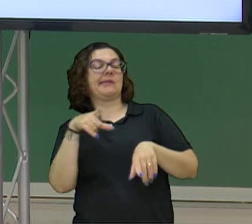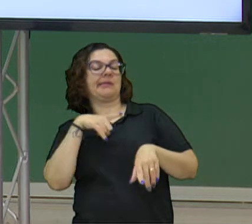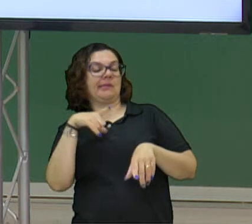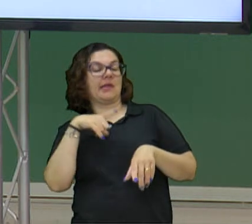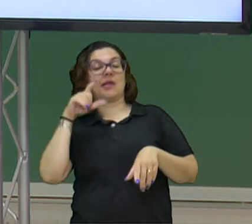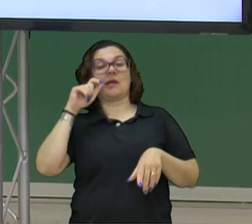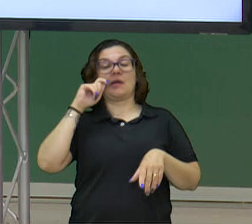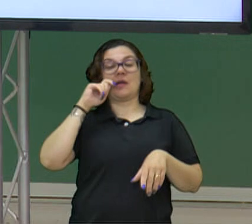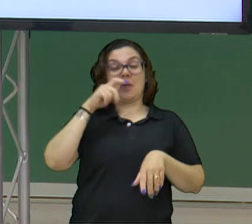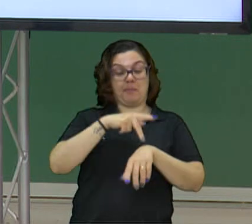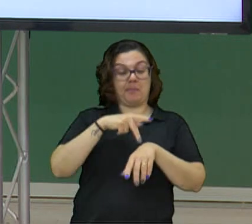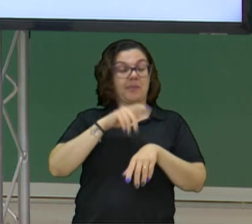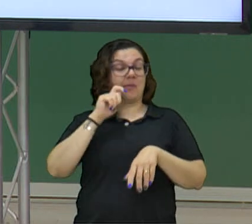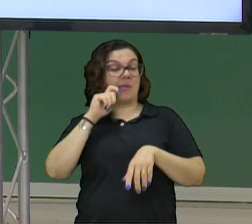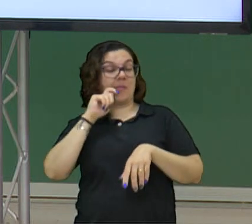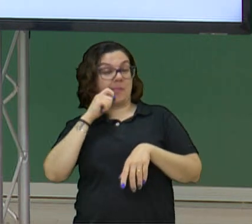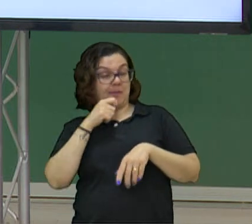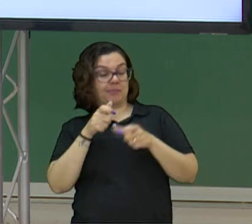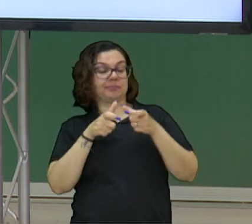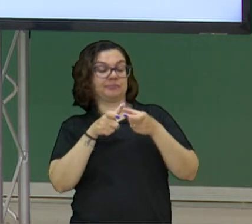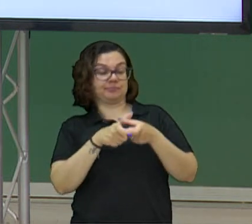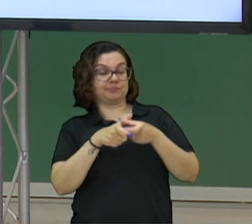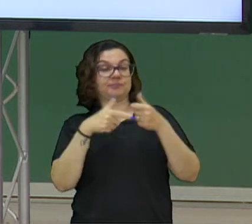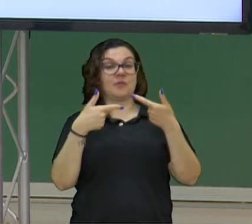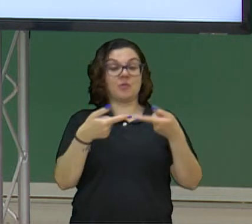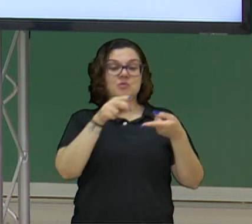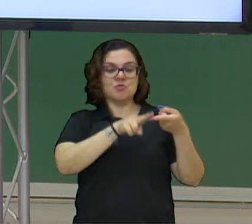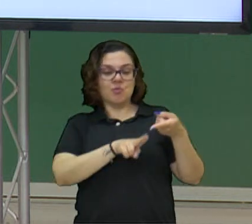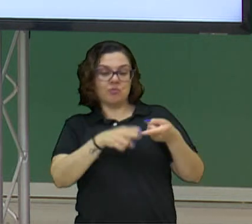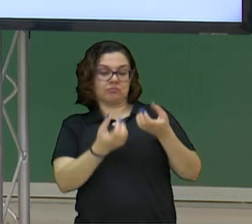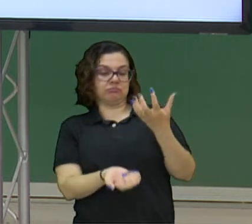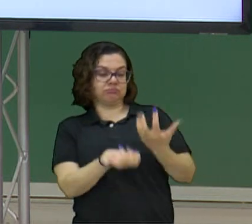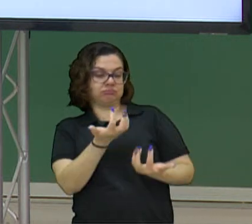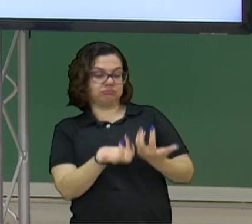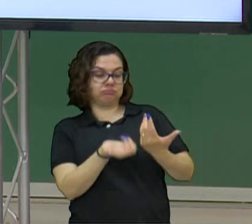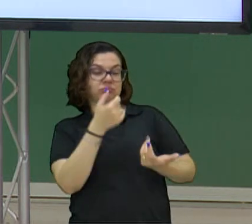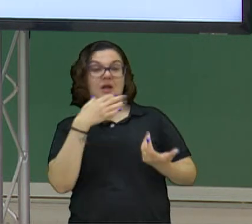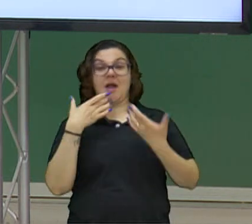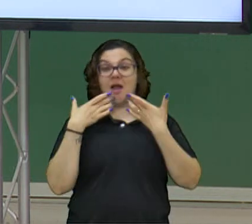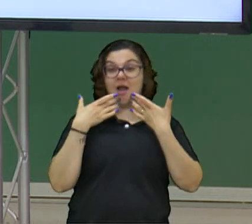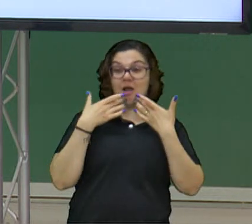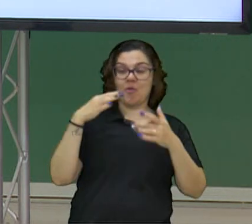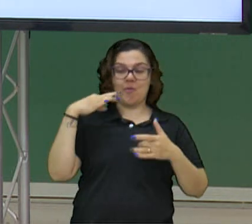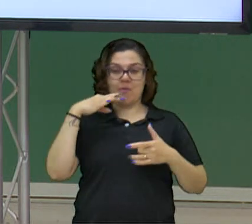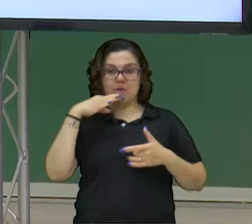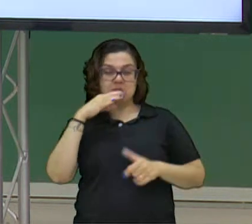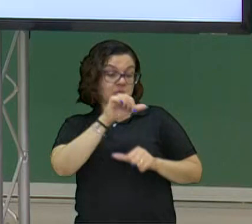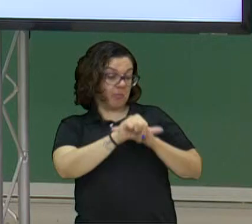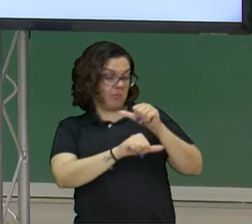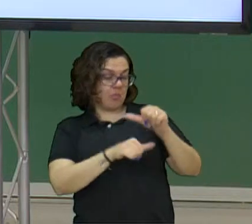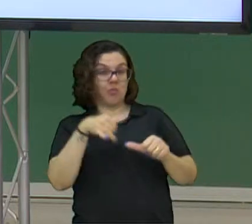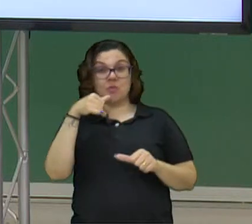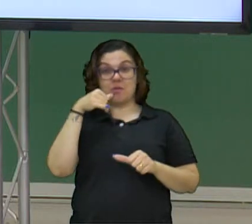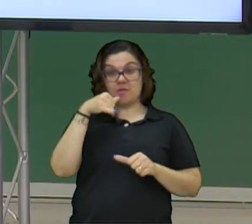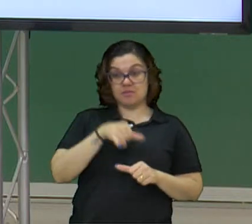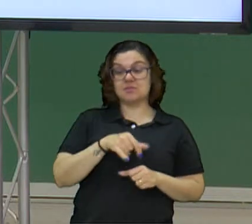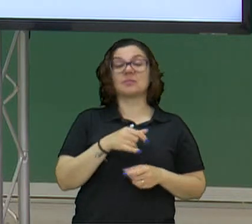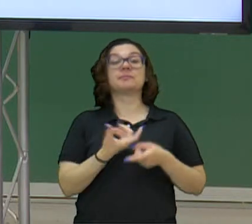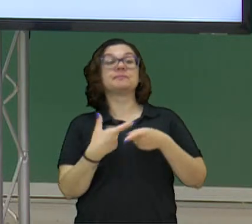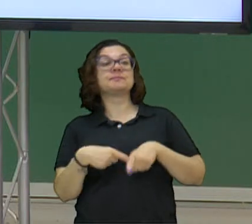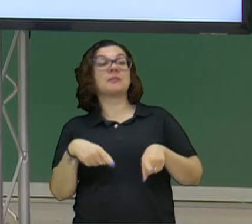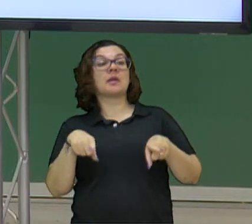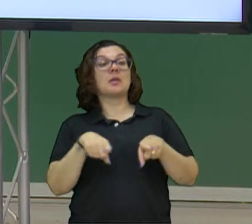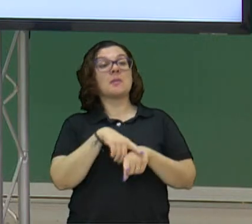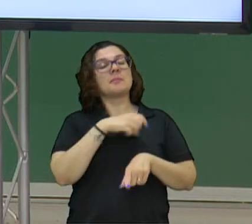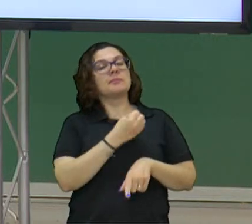carvão mineral que a queima desse carvão alimenta as termelétricas né o aquecimento transformada em energia elétrica e